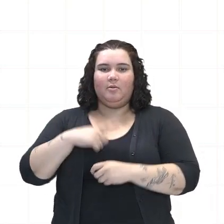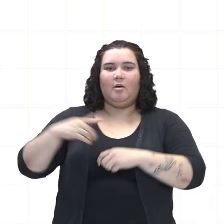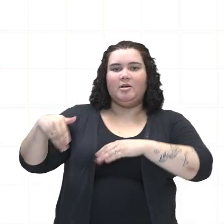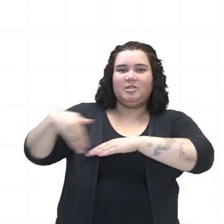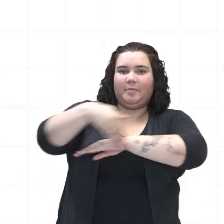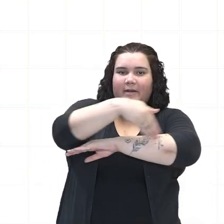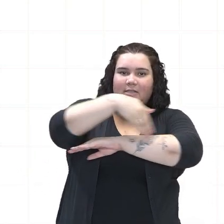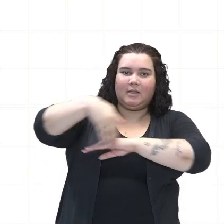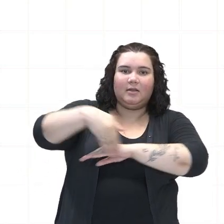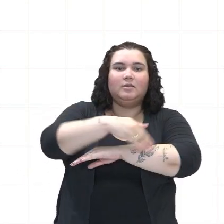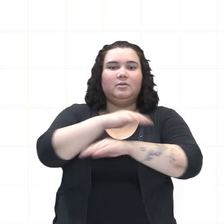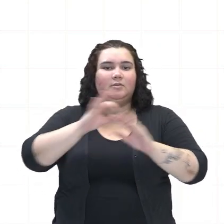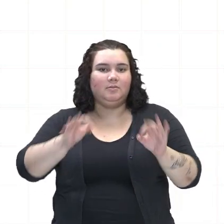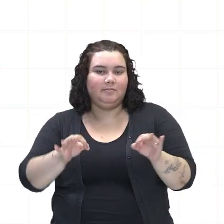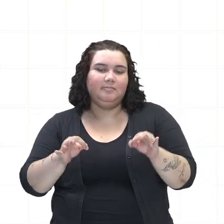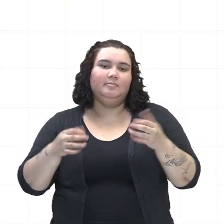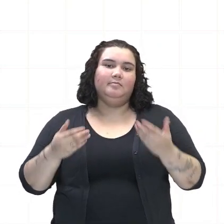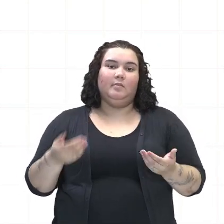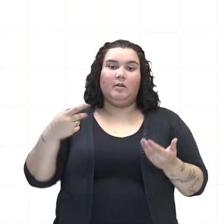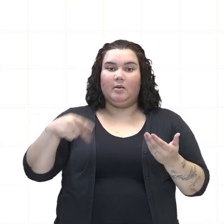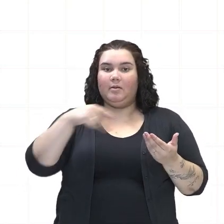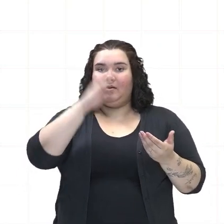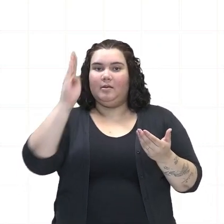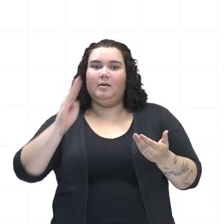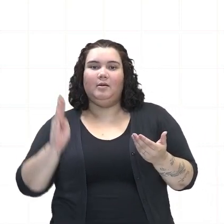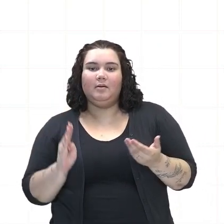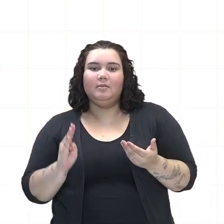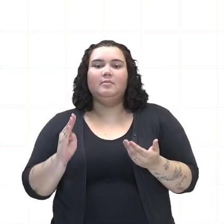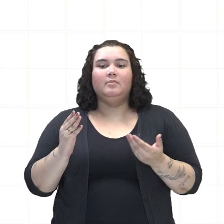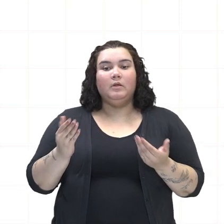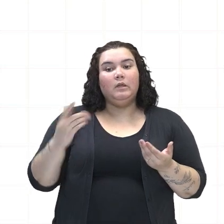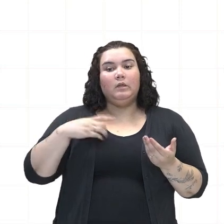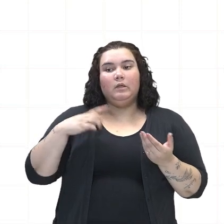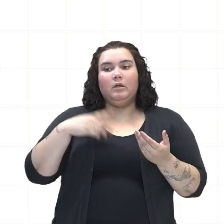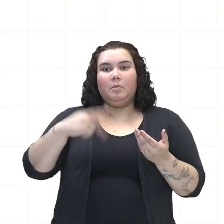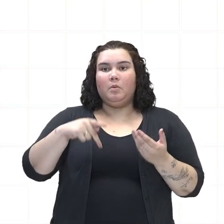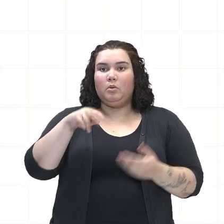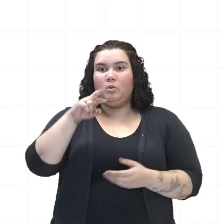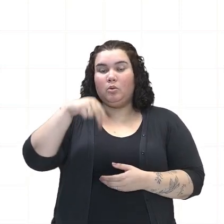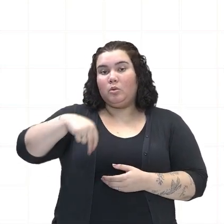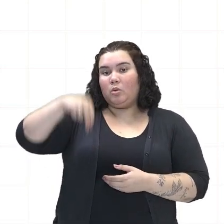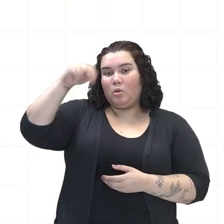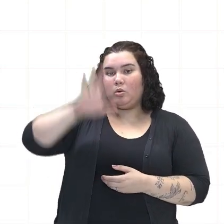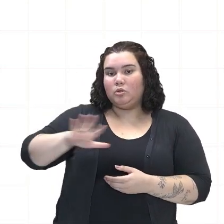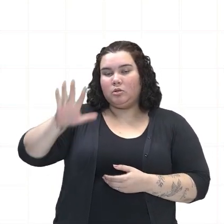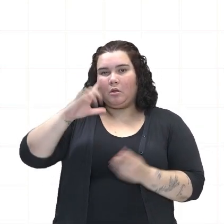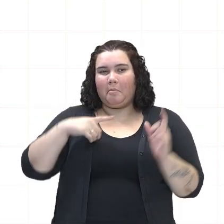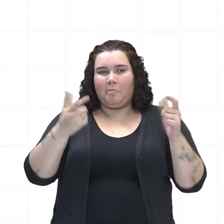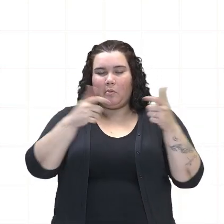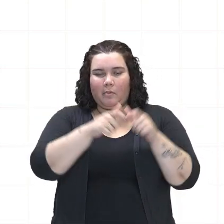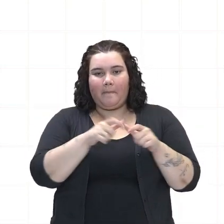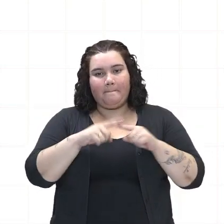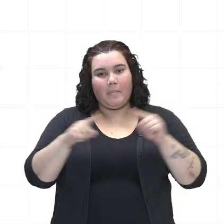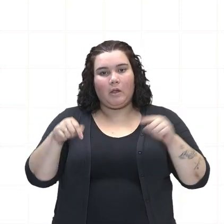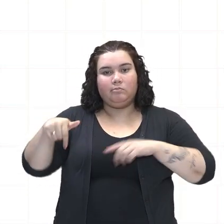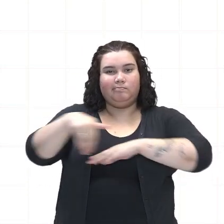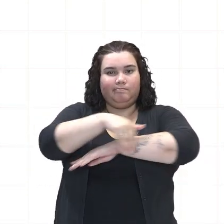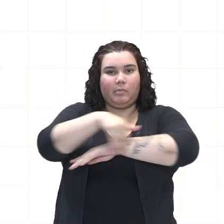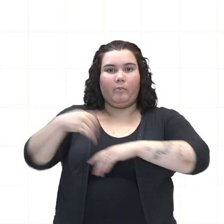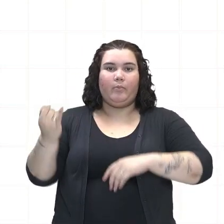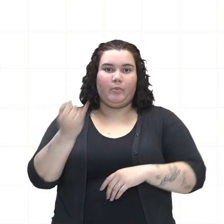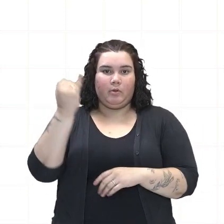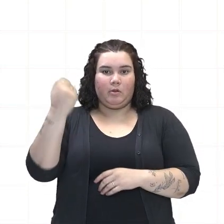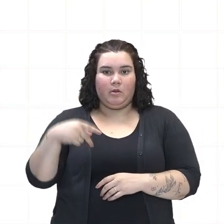qualquer parte do território brasileiro, com exceção da região norte, que tem poucas estradas, as rodovias elas são muito importantes. Aqui na